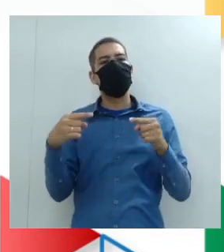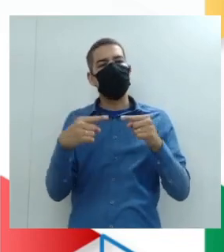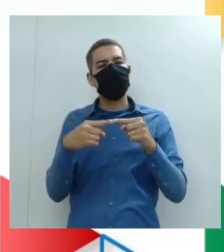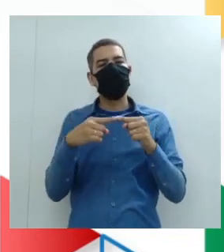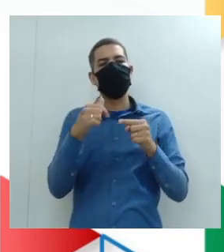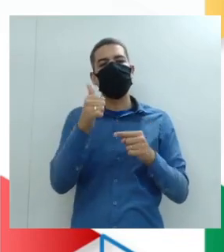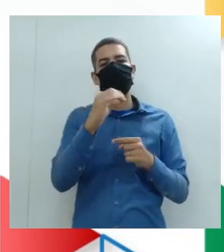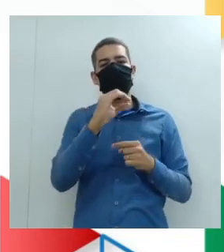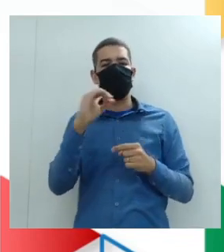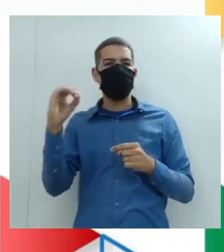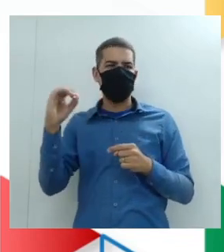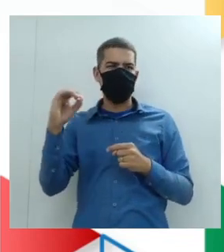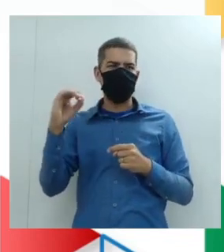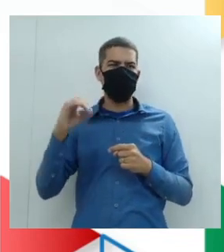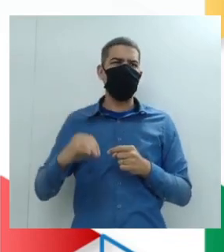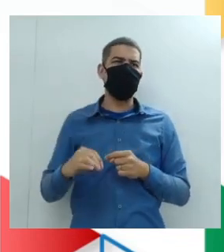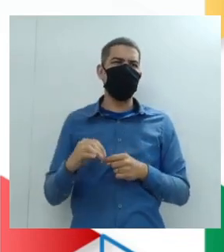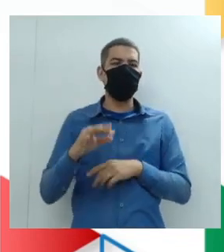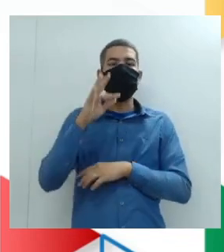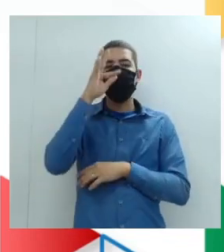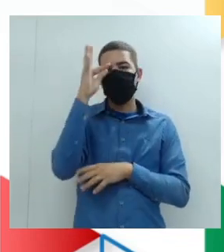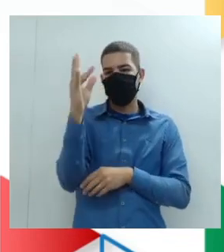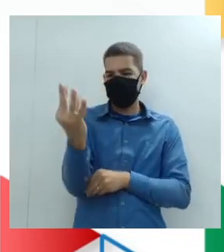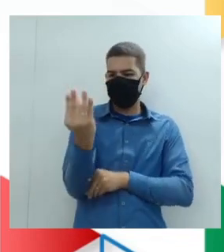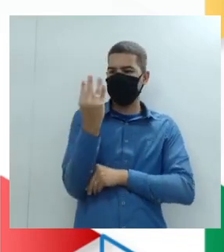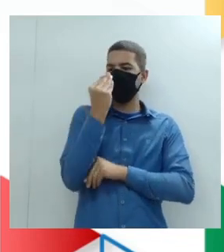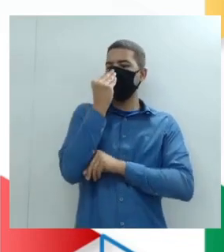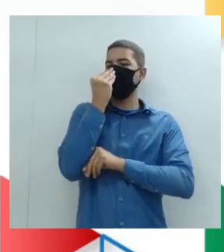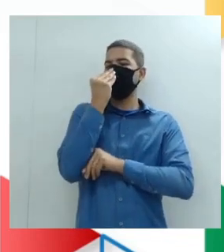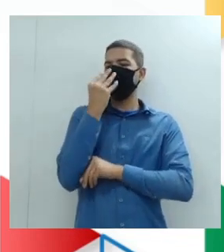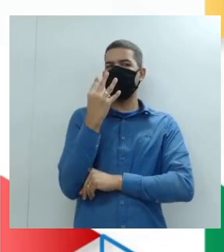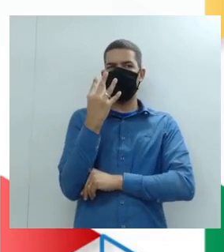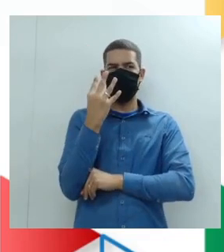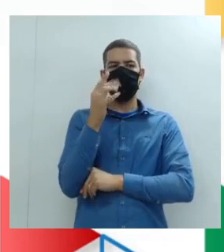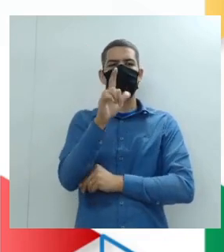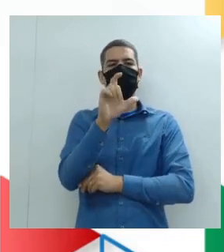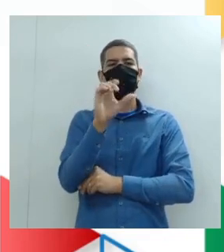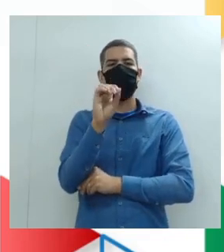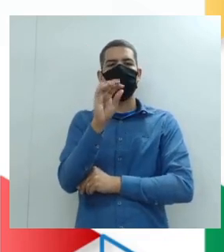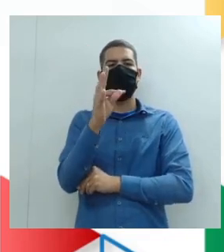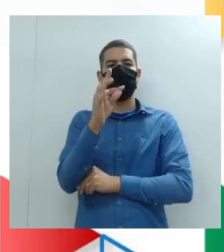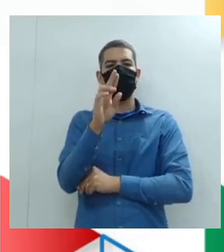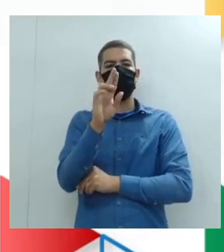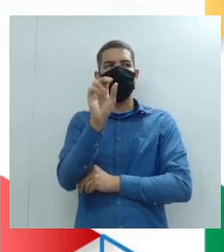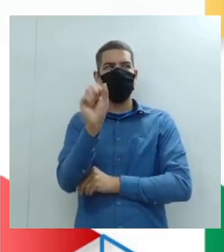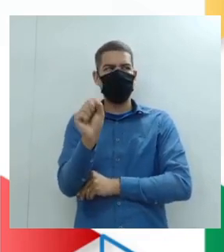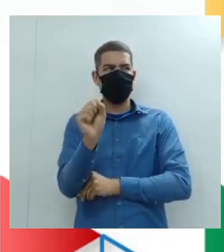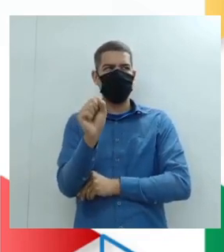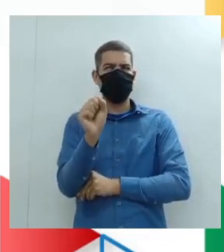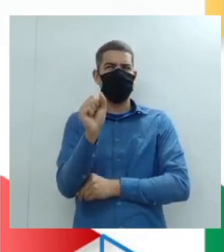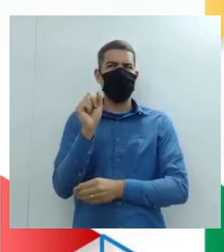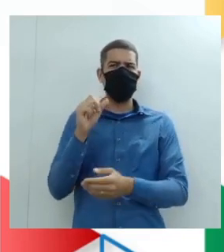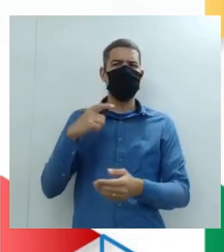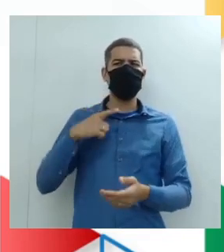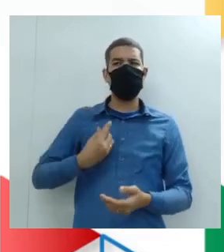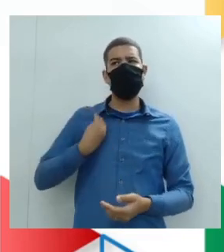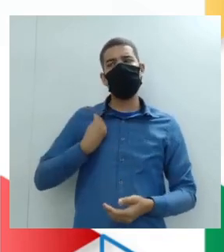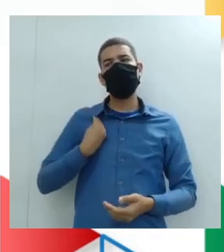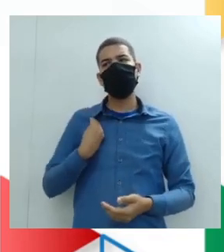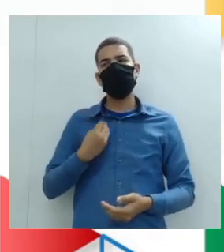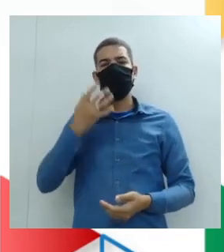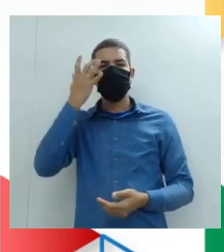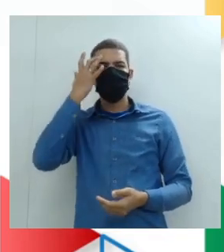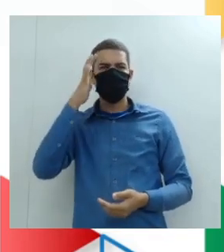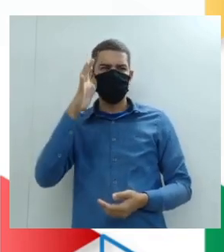ok? Essa flor linda que vocês estão vendo aí é a flor de lótus, que não existe, ou existe ainda, né, se ela